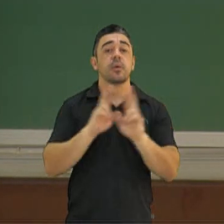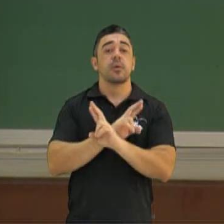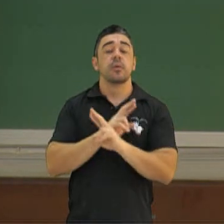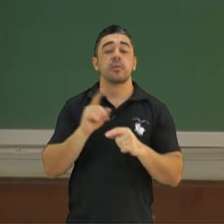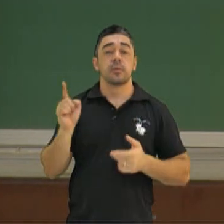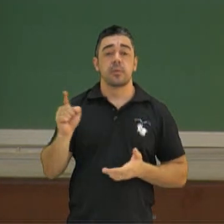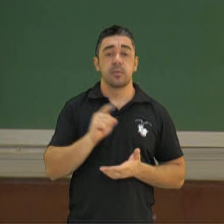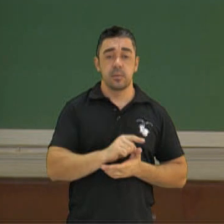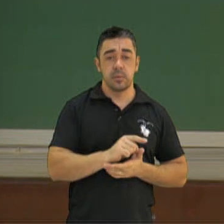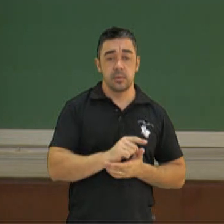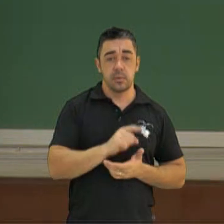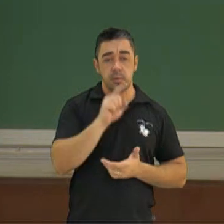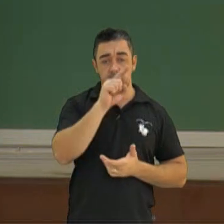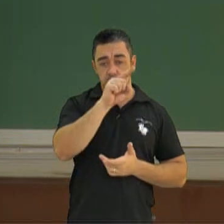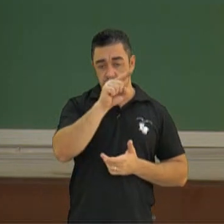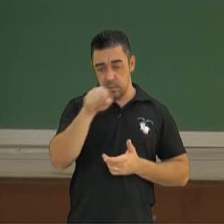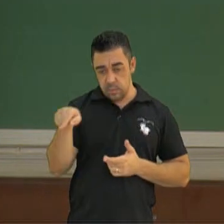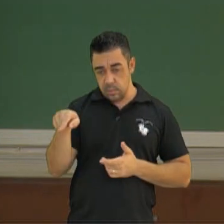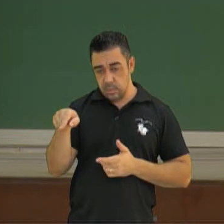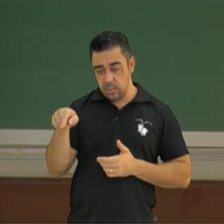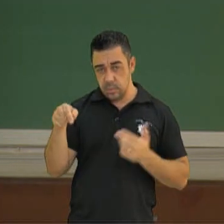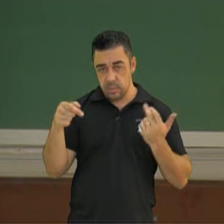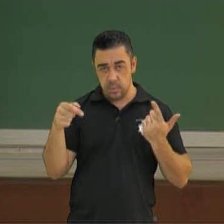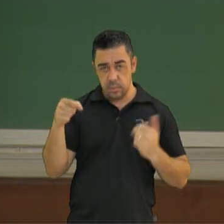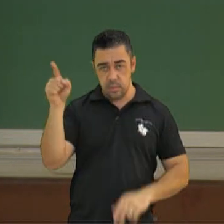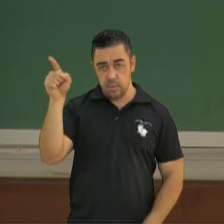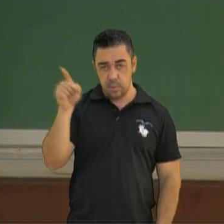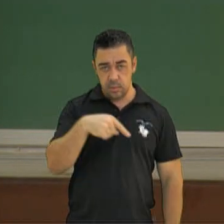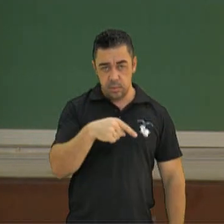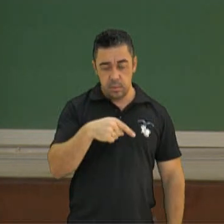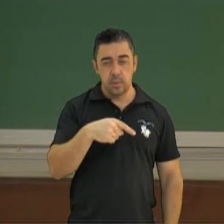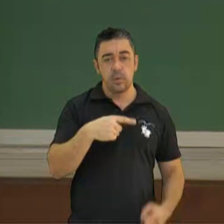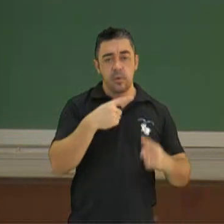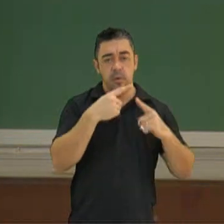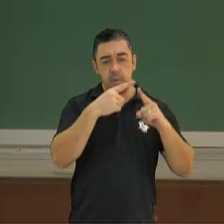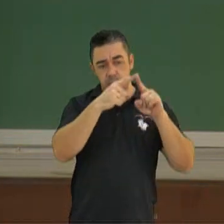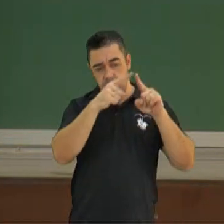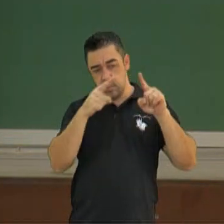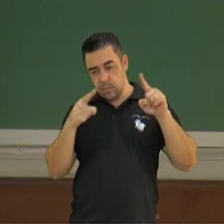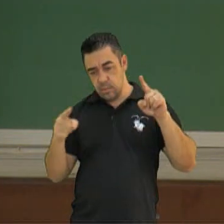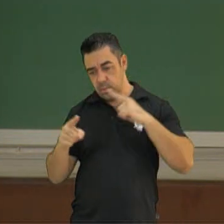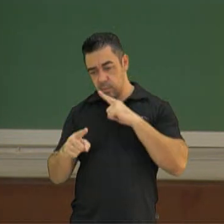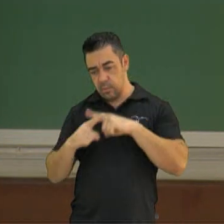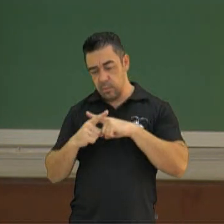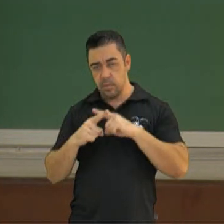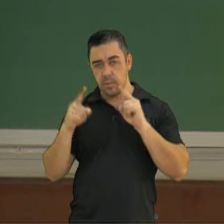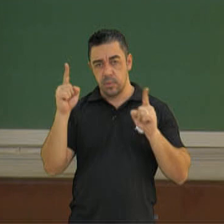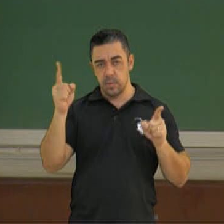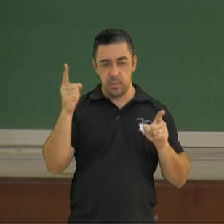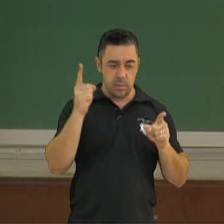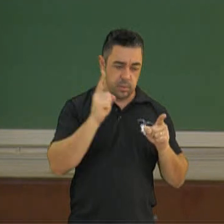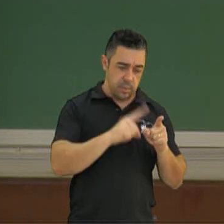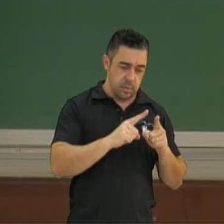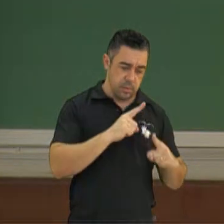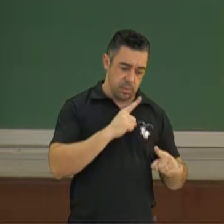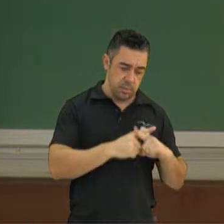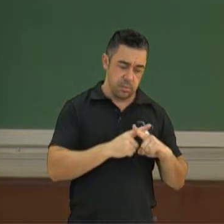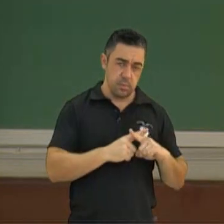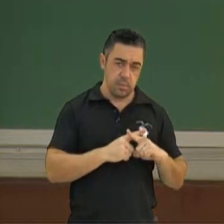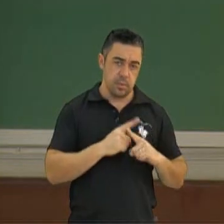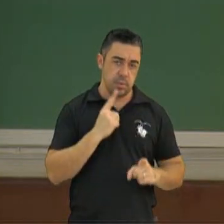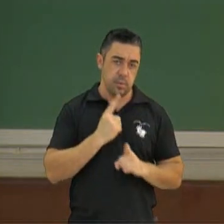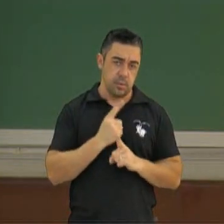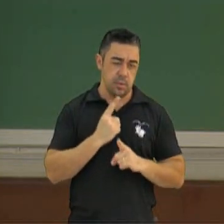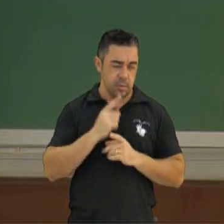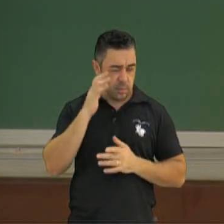fundamental? Produto dos meios é igual ao produto dos extremos. Então, se você multiplicar essa informação por essa,